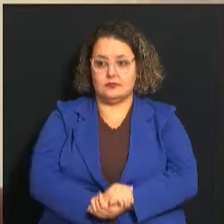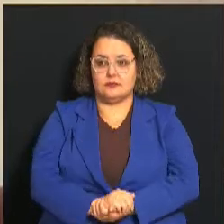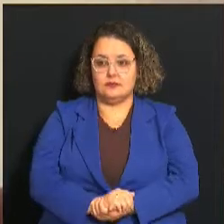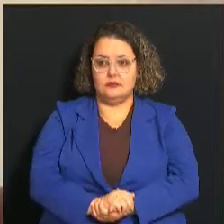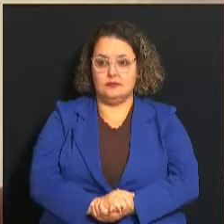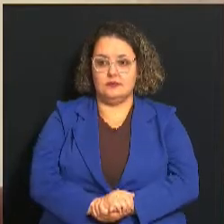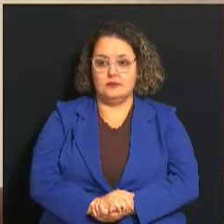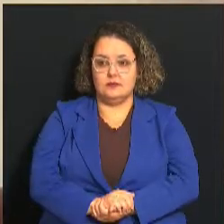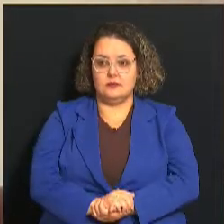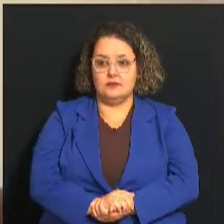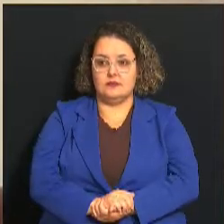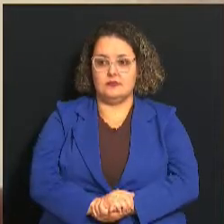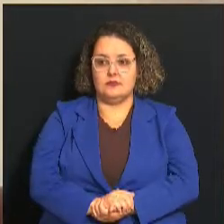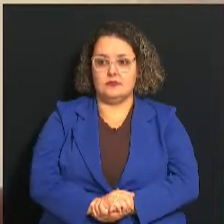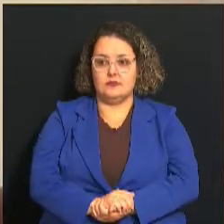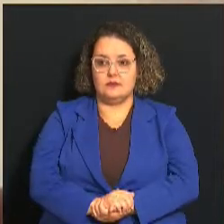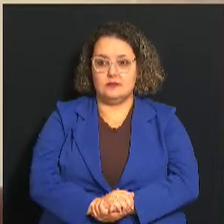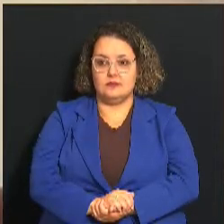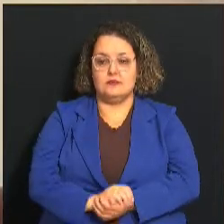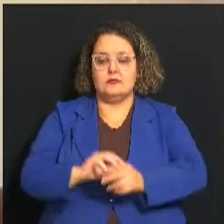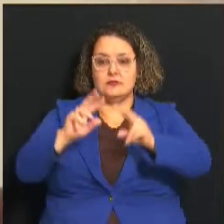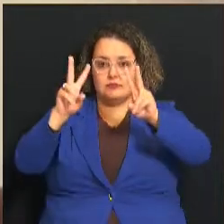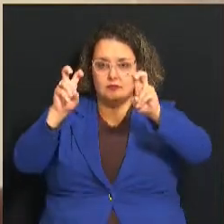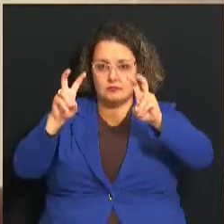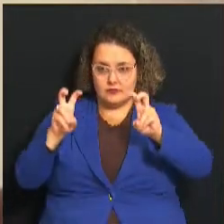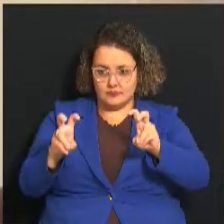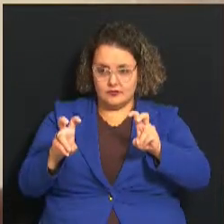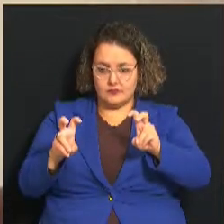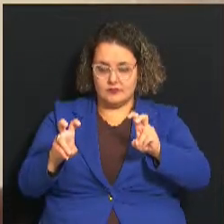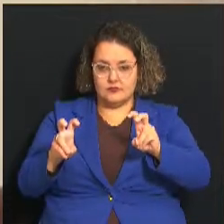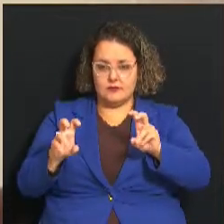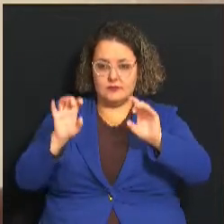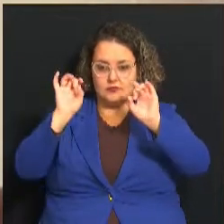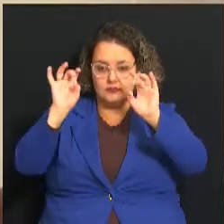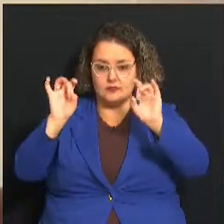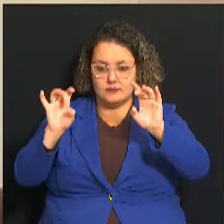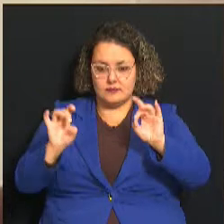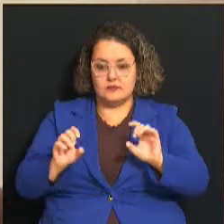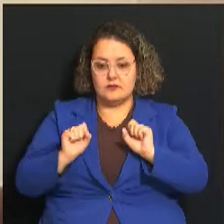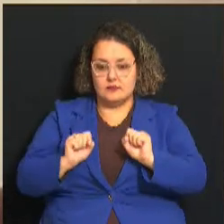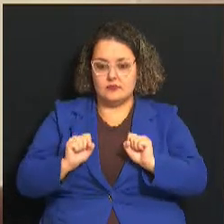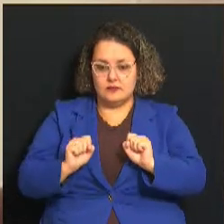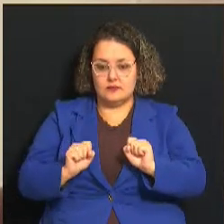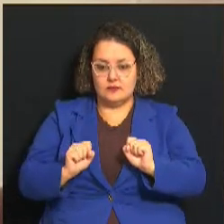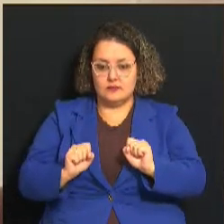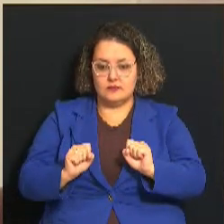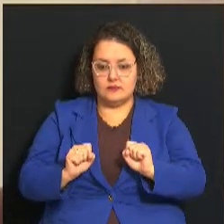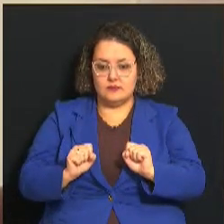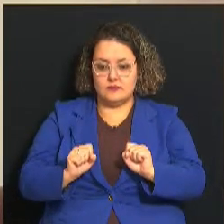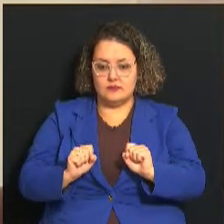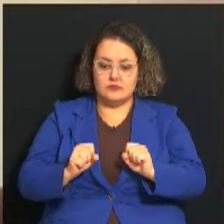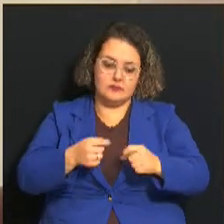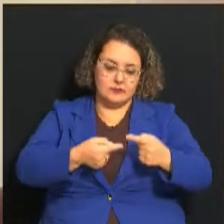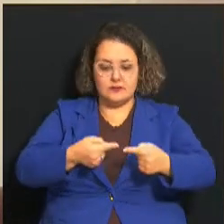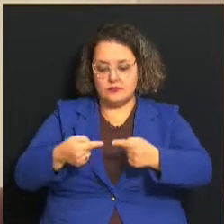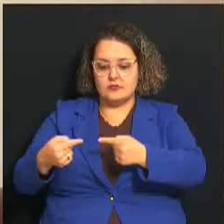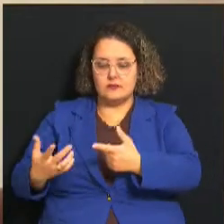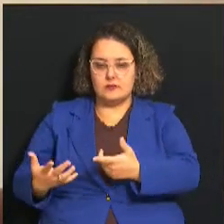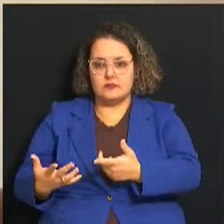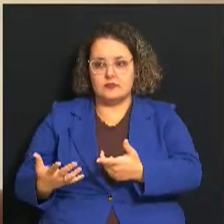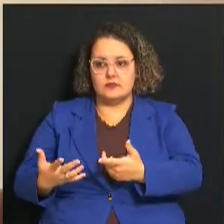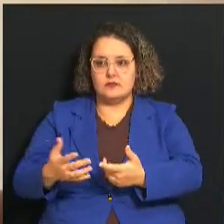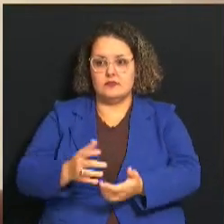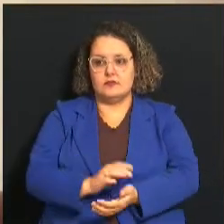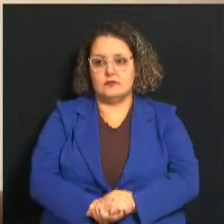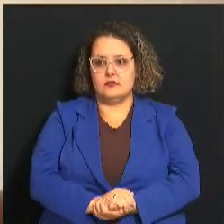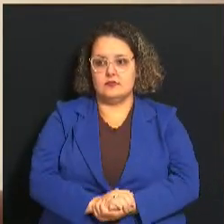essas frentes com temas específicos que podem dialogam, mas